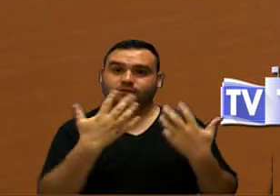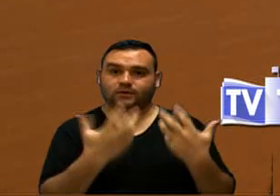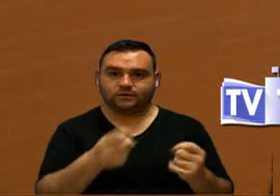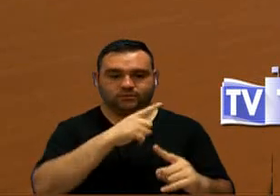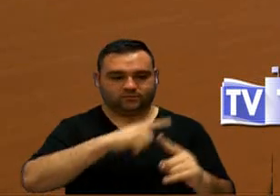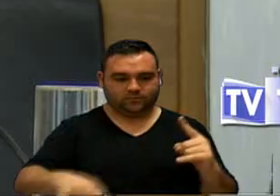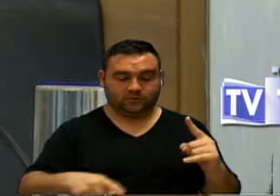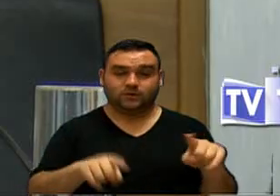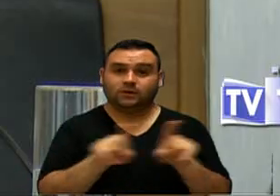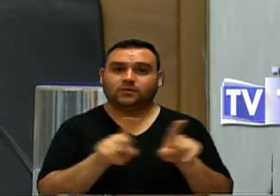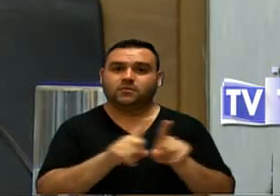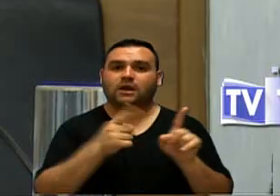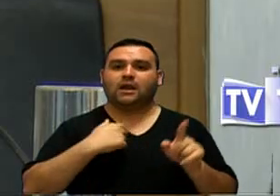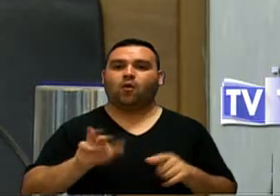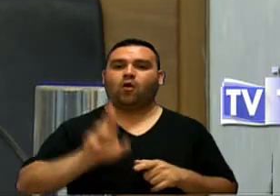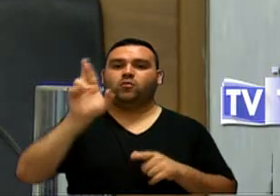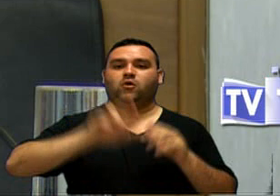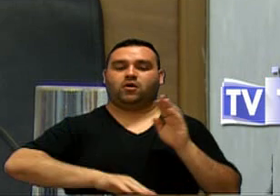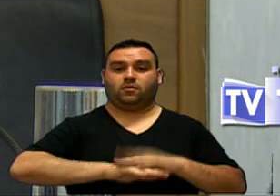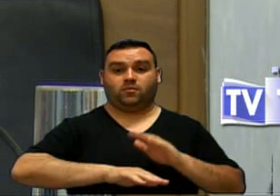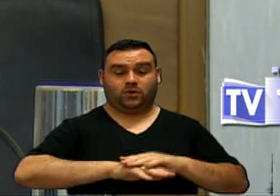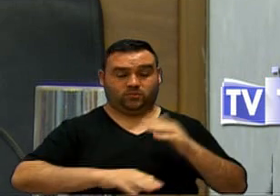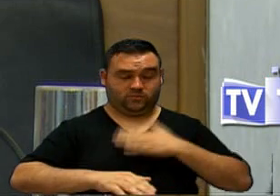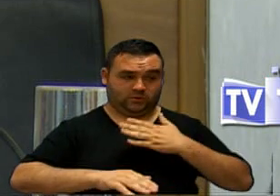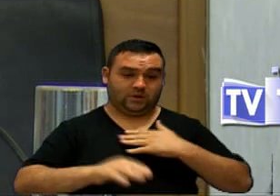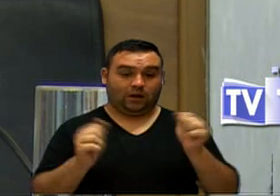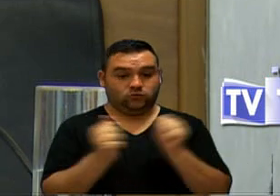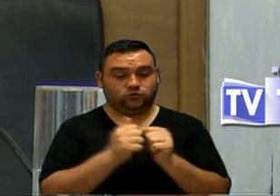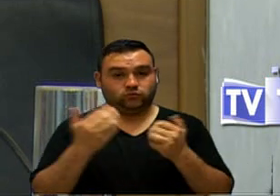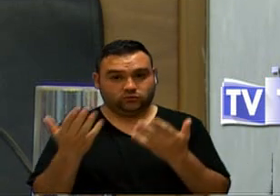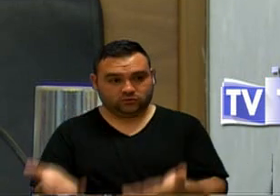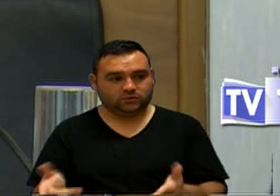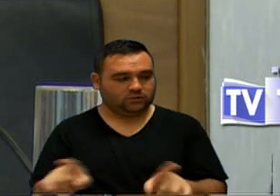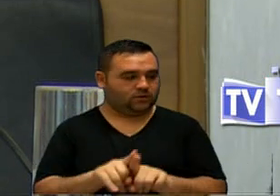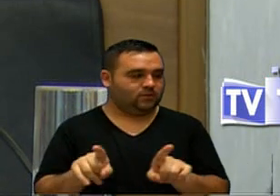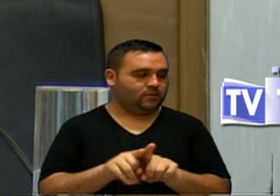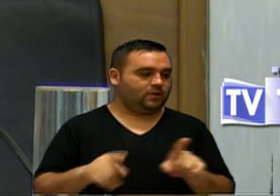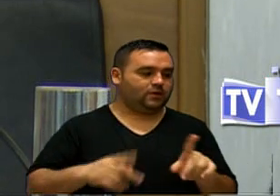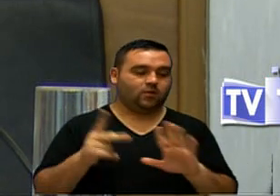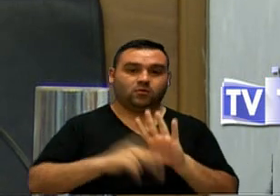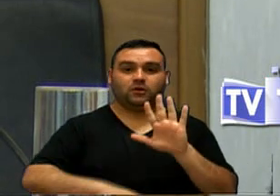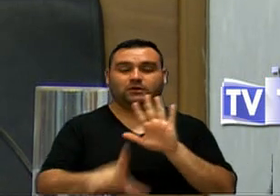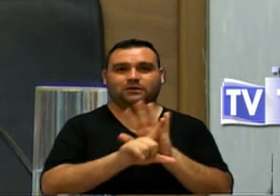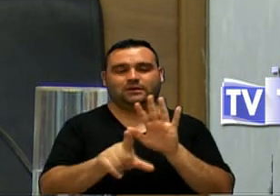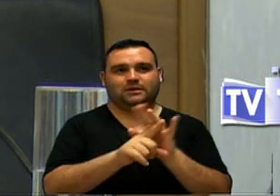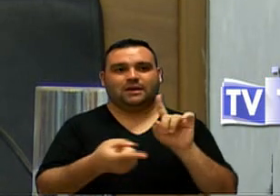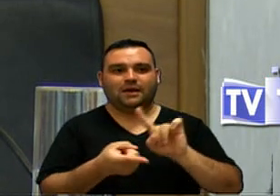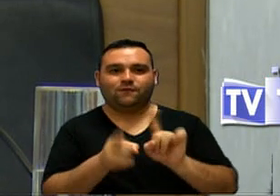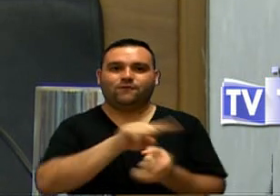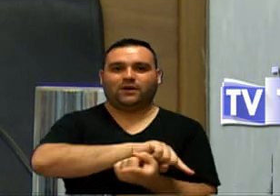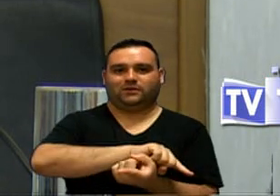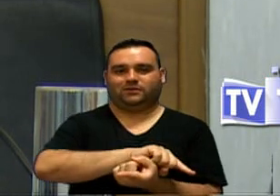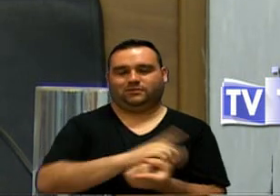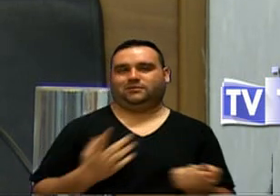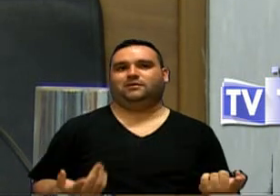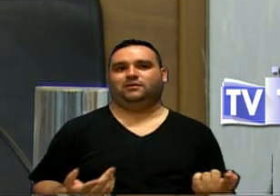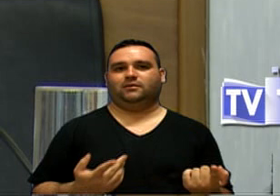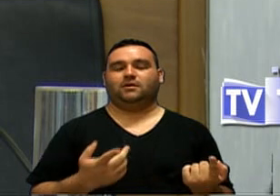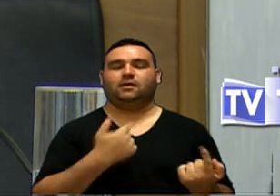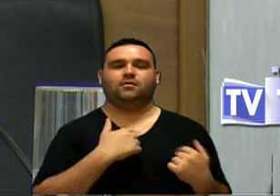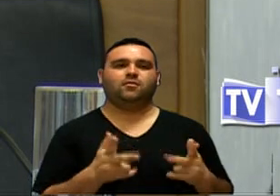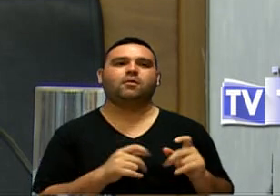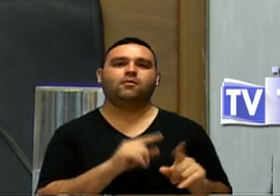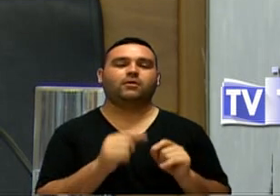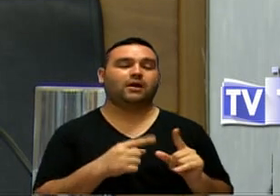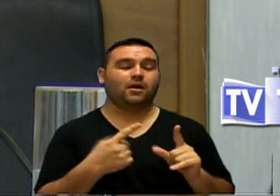o veto e eu sou responsável, junto do senhor, de construir esse projeto da maneira inversa. Eu estou vendo que